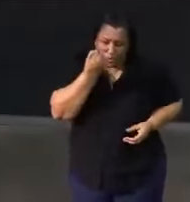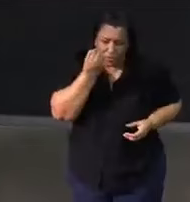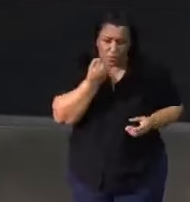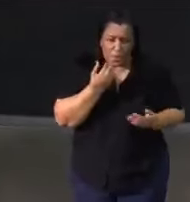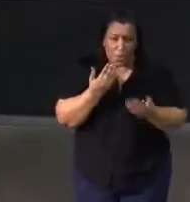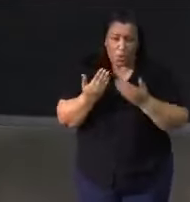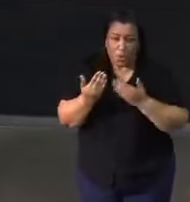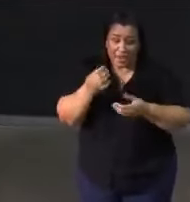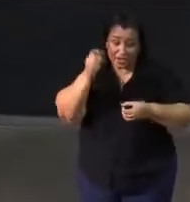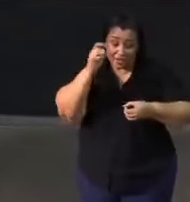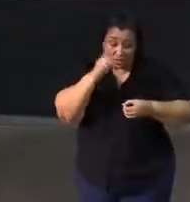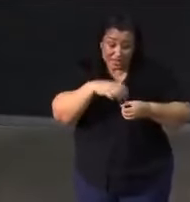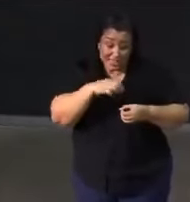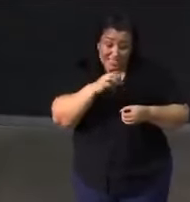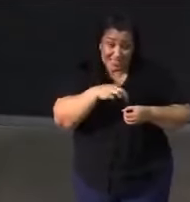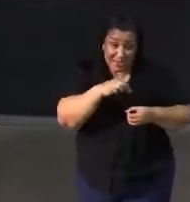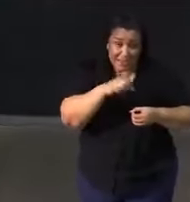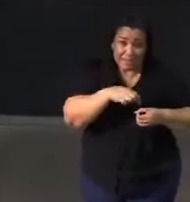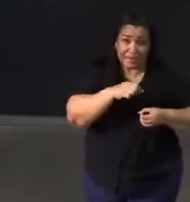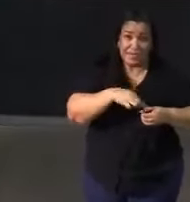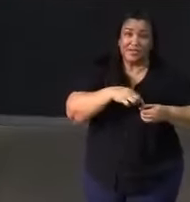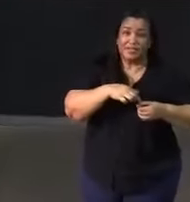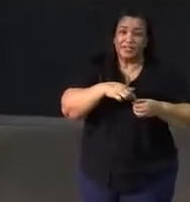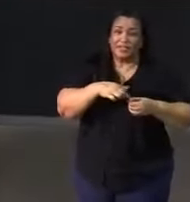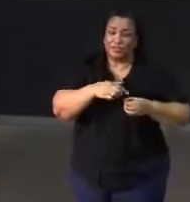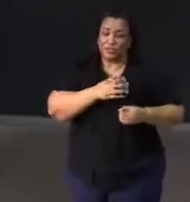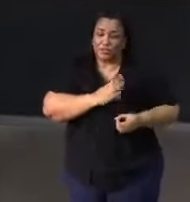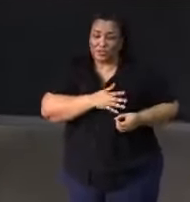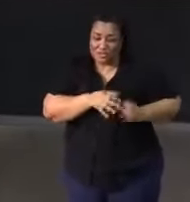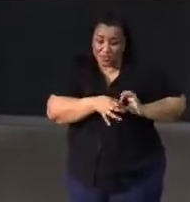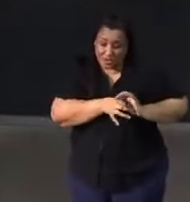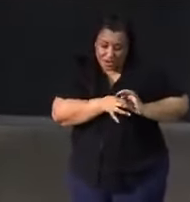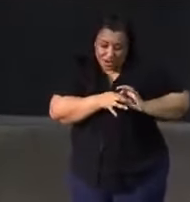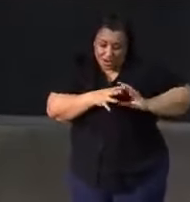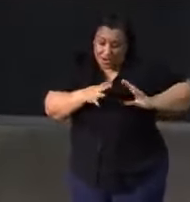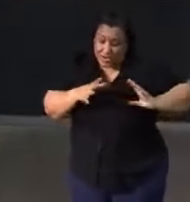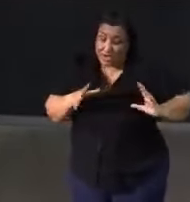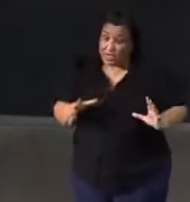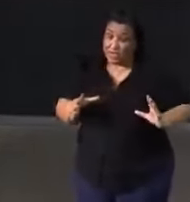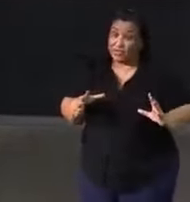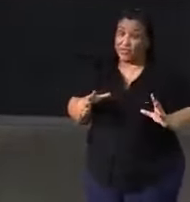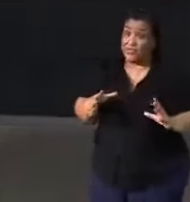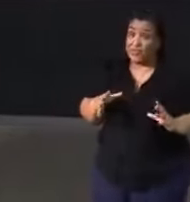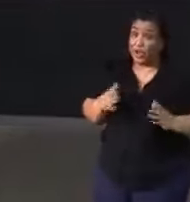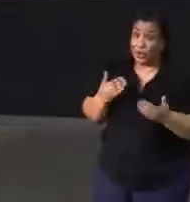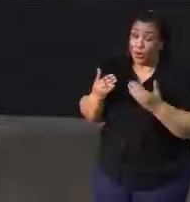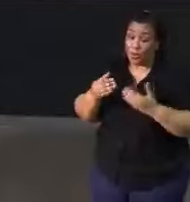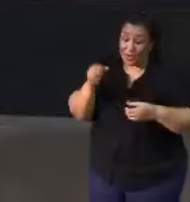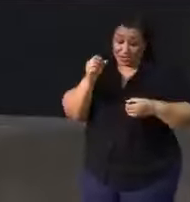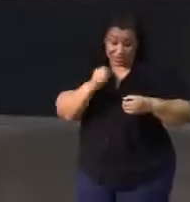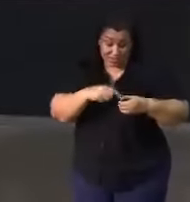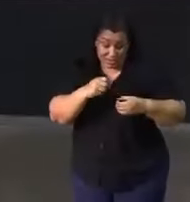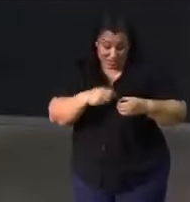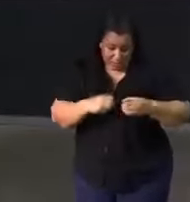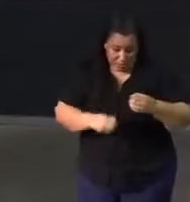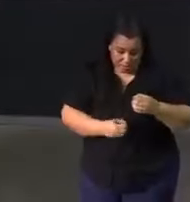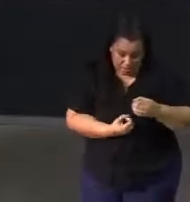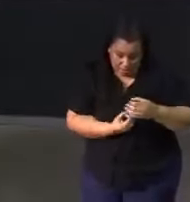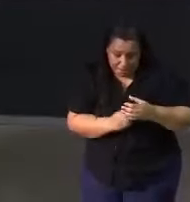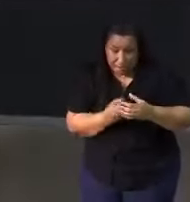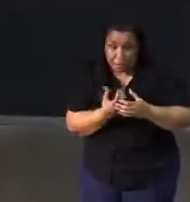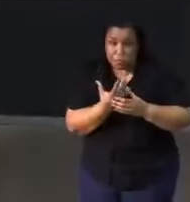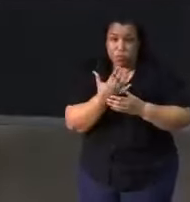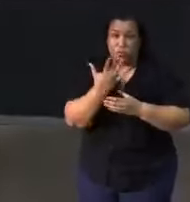receber uma semente do alto e que essa semente venha germinar e produzir frutos